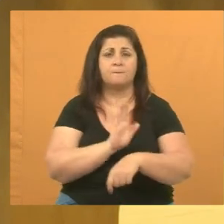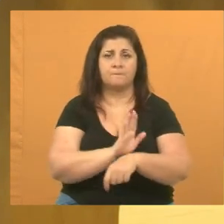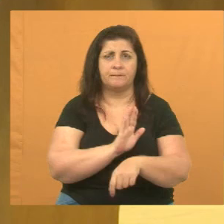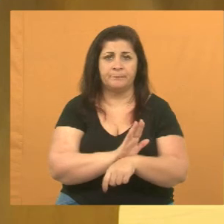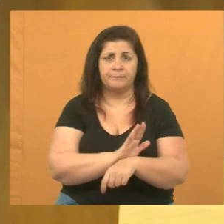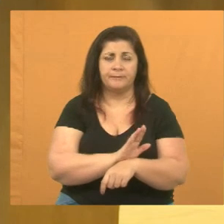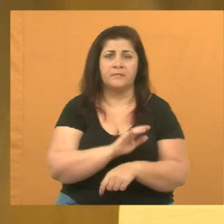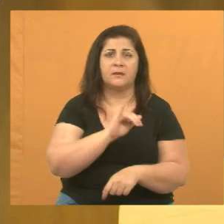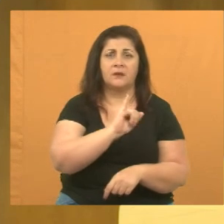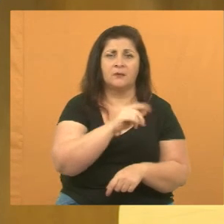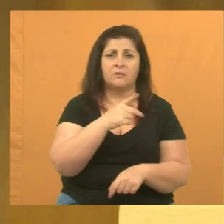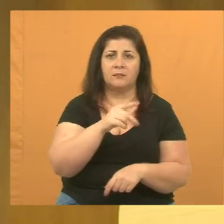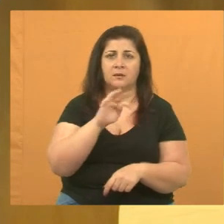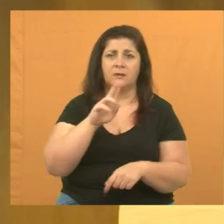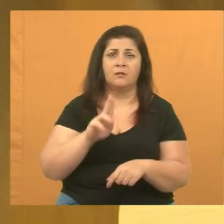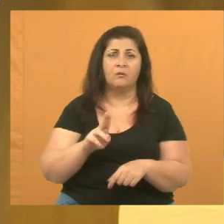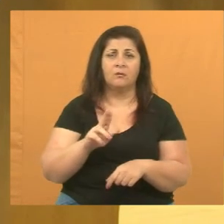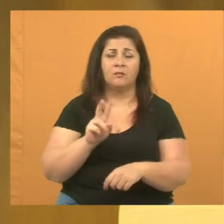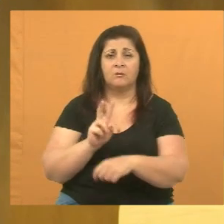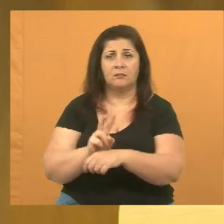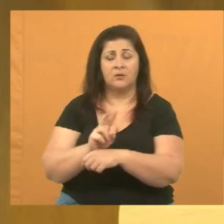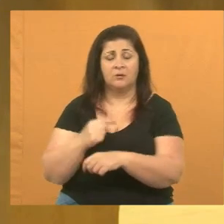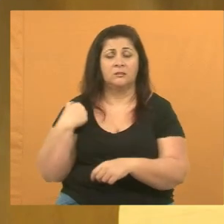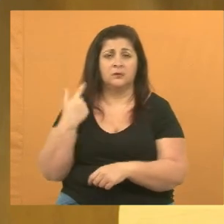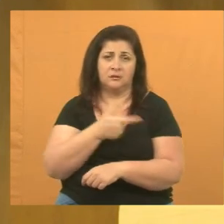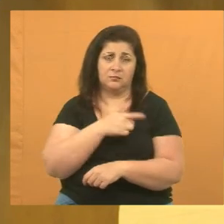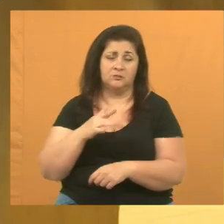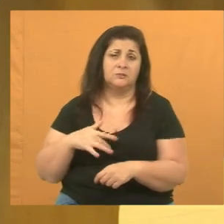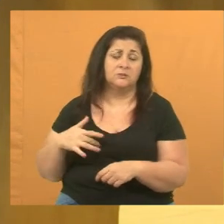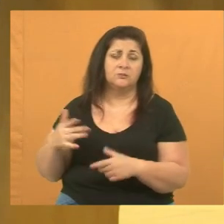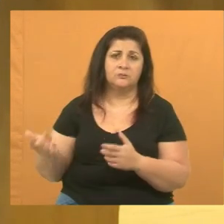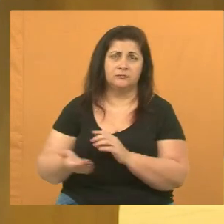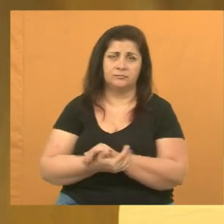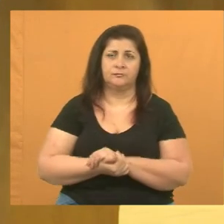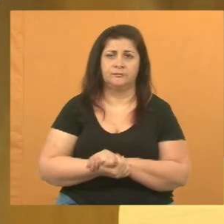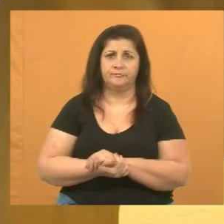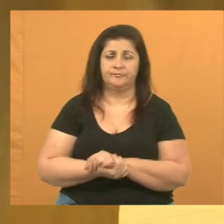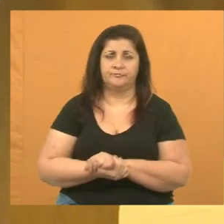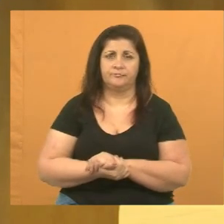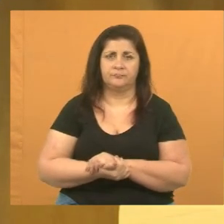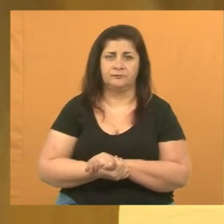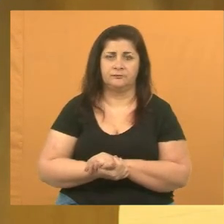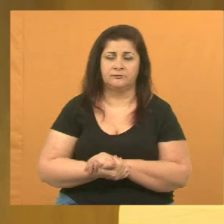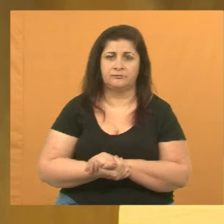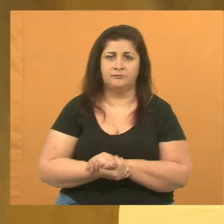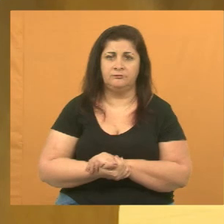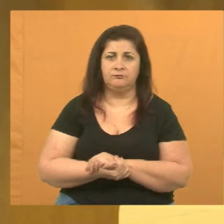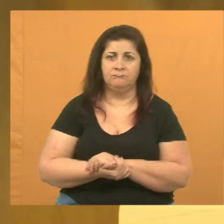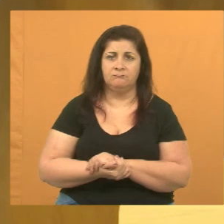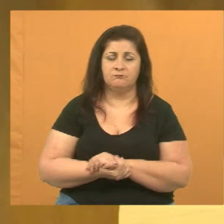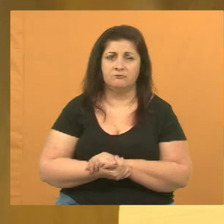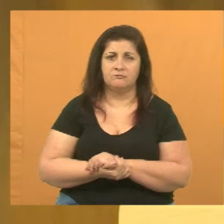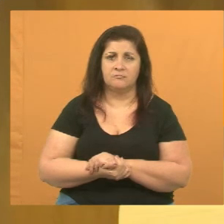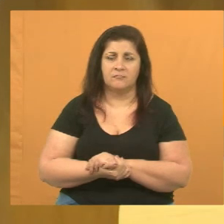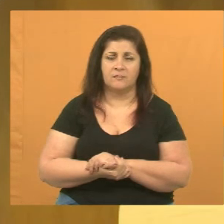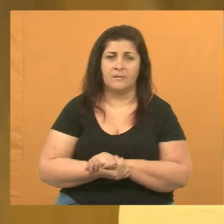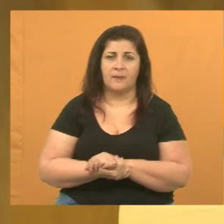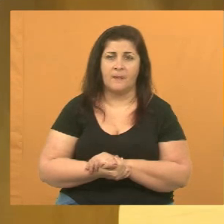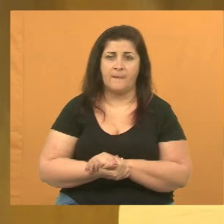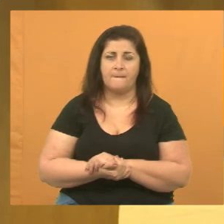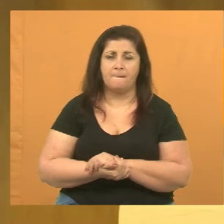contribuem com o IPTU para cuidar da nossa saúde da nossa cidade de Jacareí. Esse é o